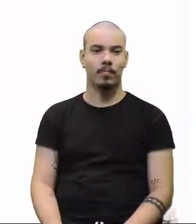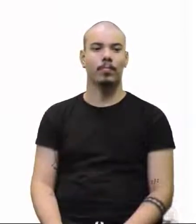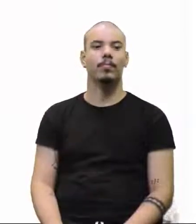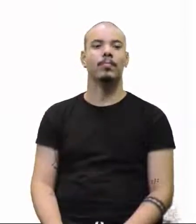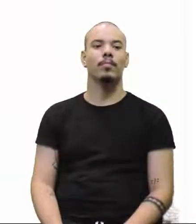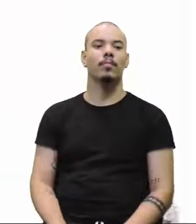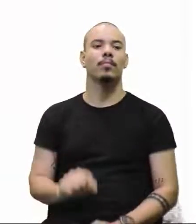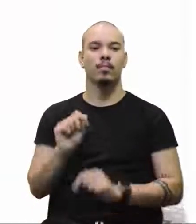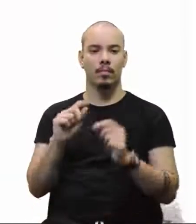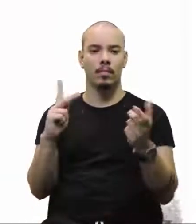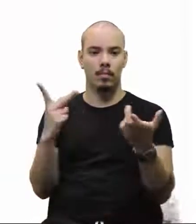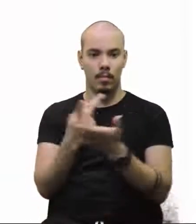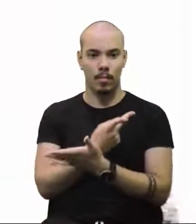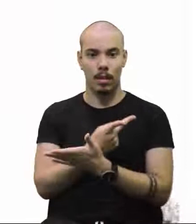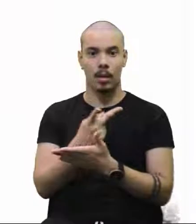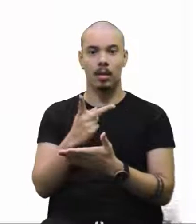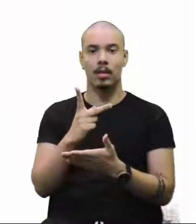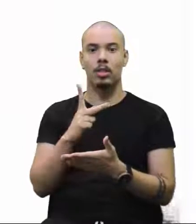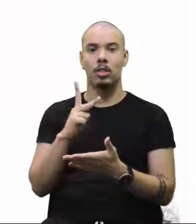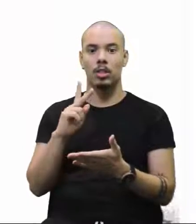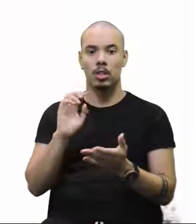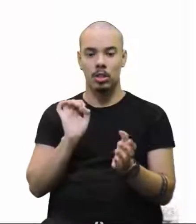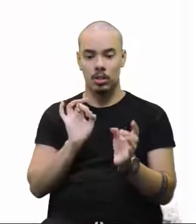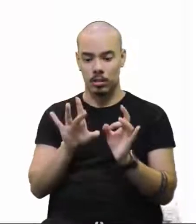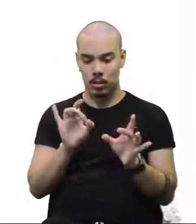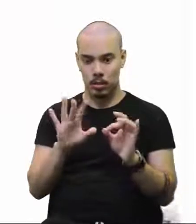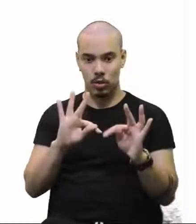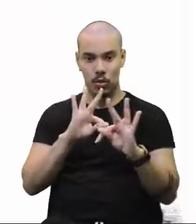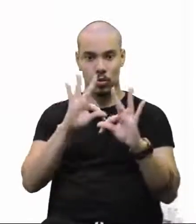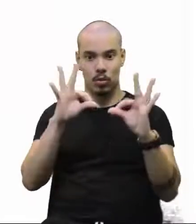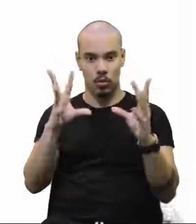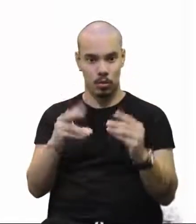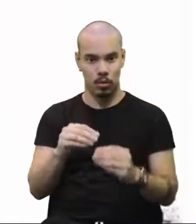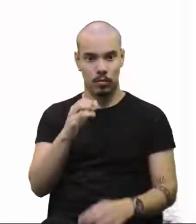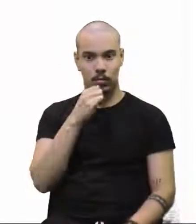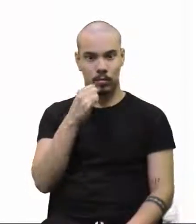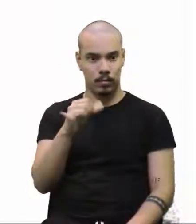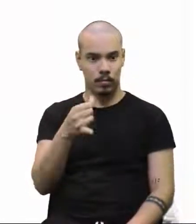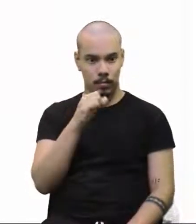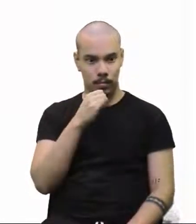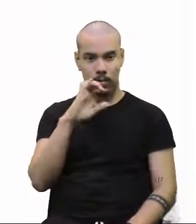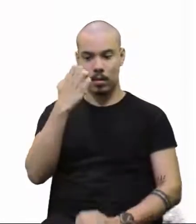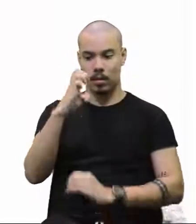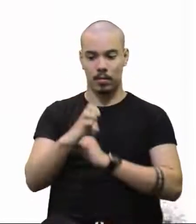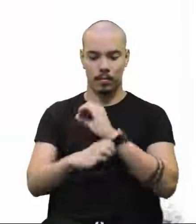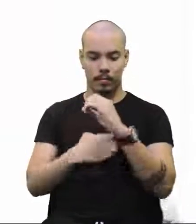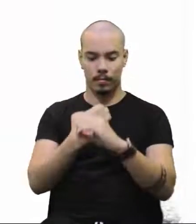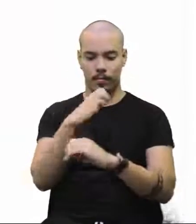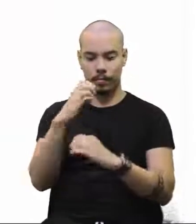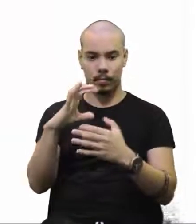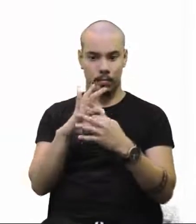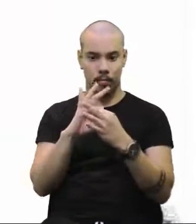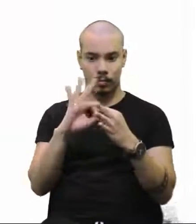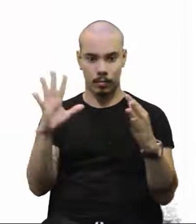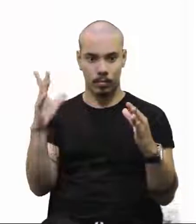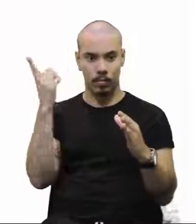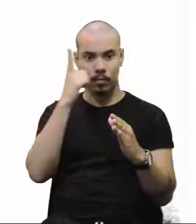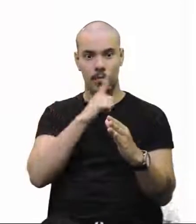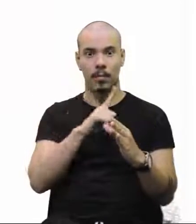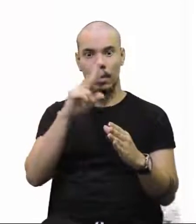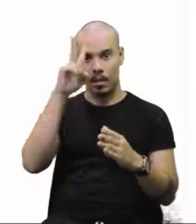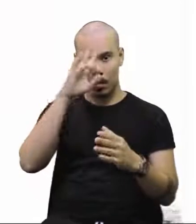magnética se manifesta empurrando os portadores de carga, elétrons livres, para a extremidade